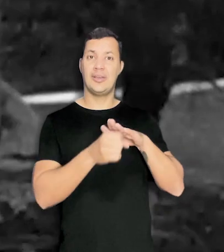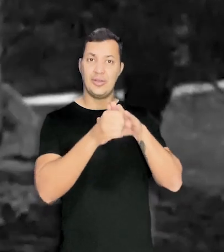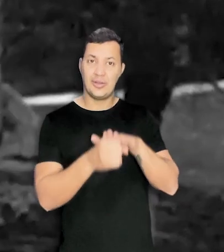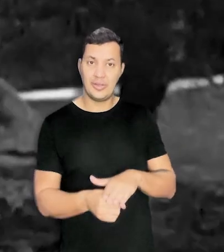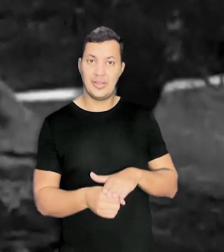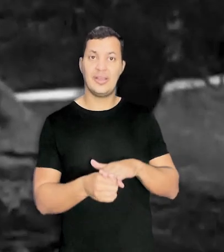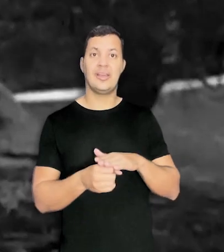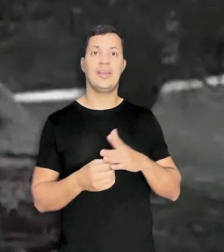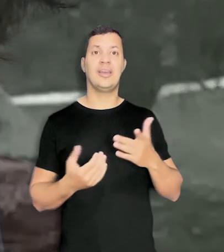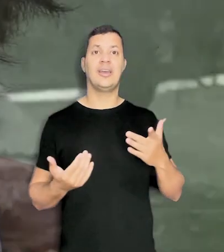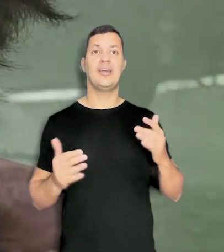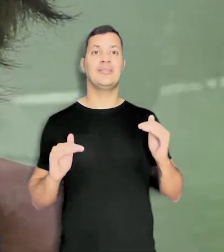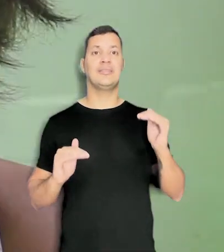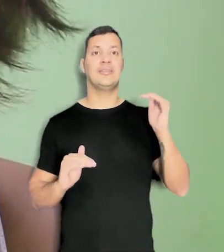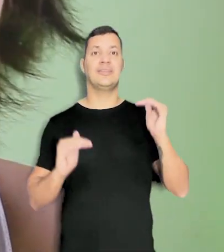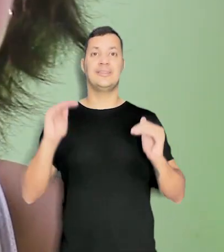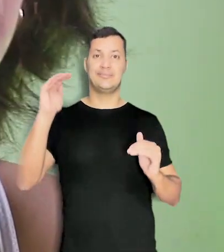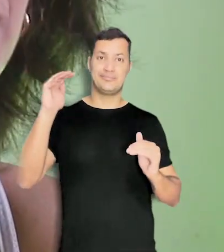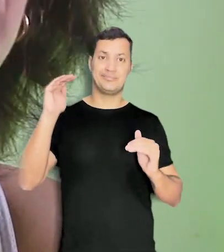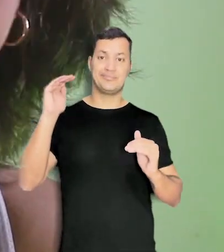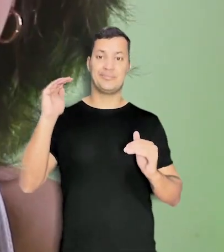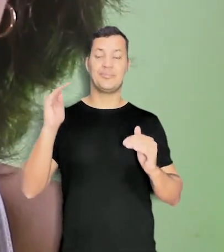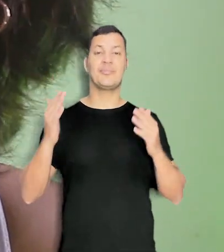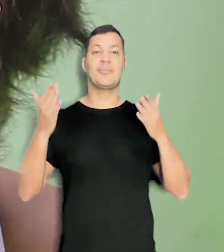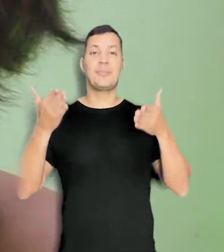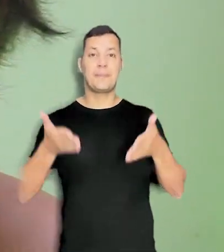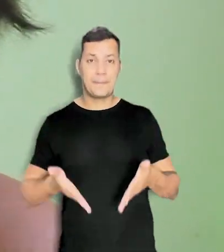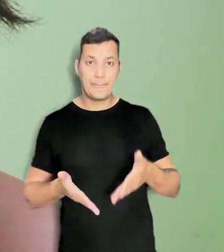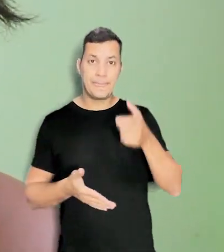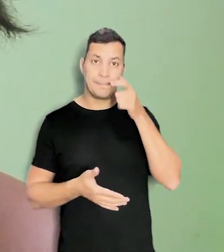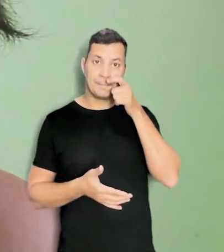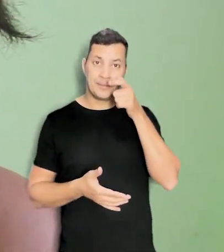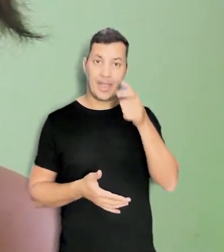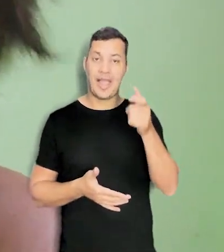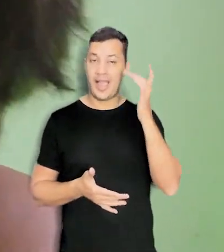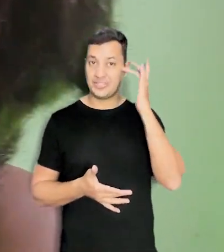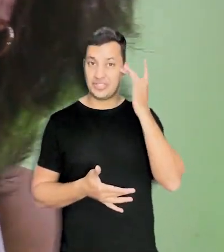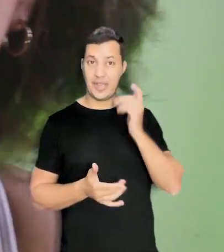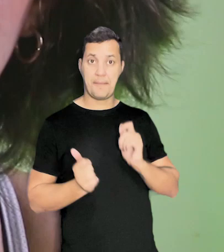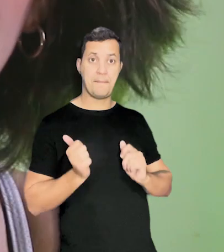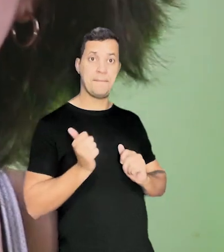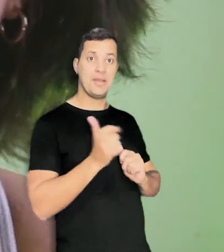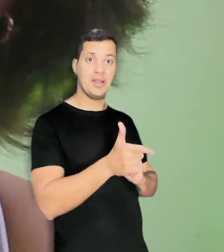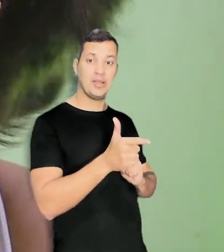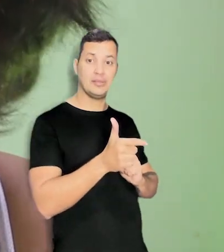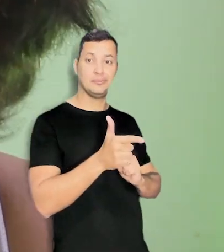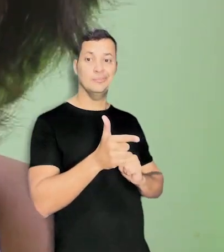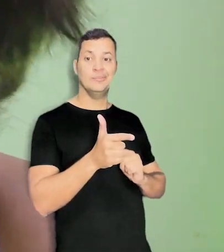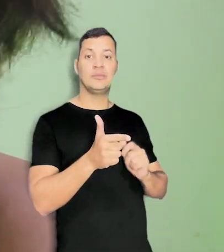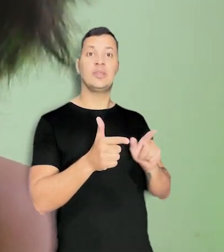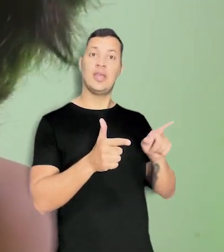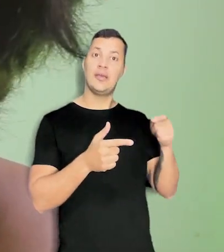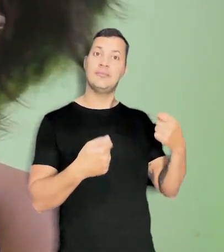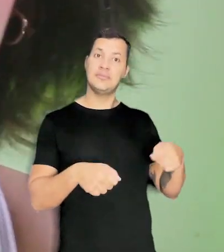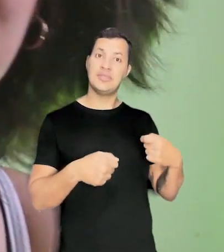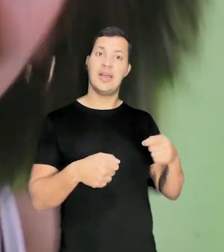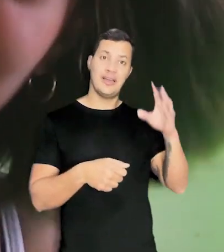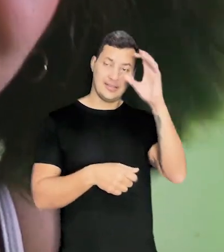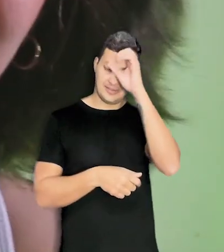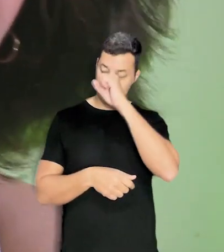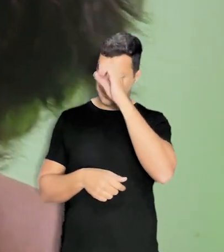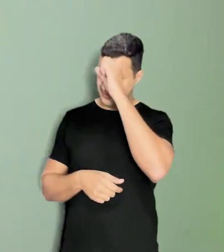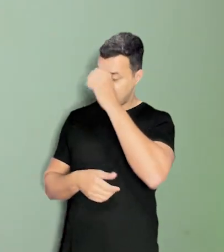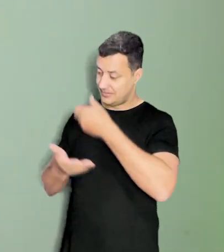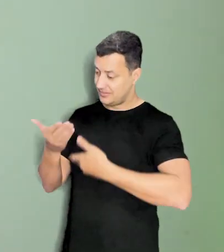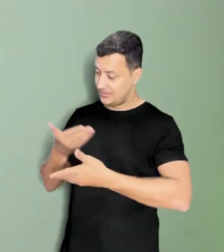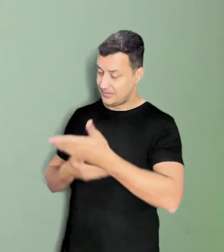de ser superior a alguém, tanto que ele vem numa pretensão de achar que é melhor do que o outro, a ponto de o outro precisar dos ensinamentos